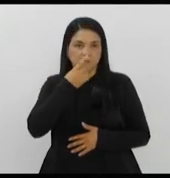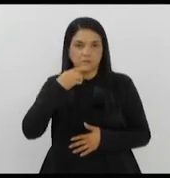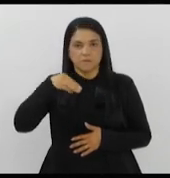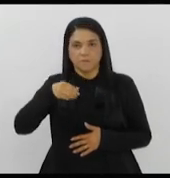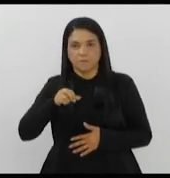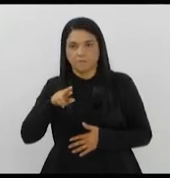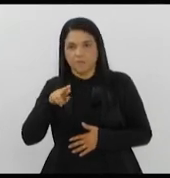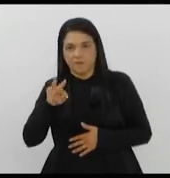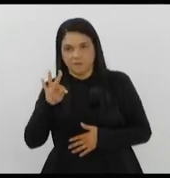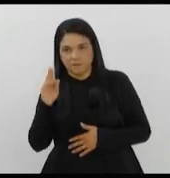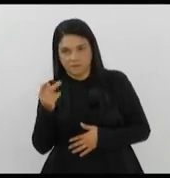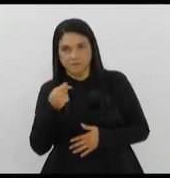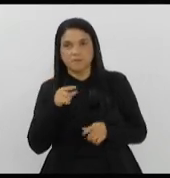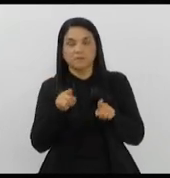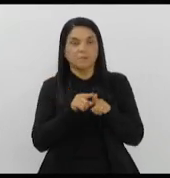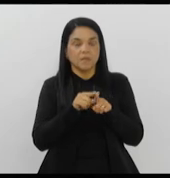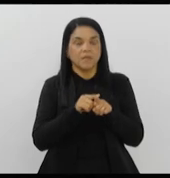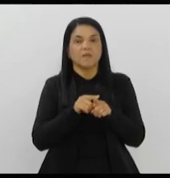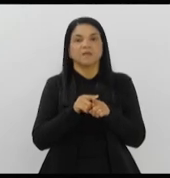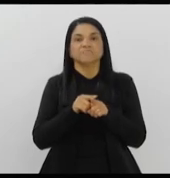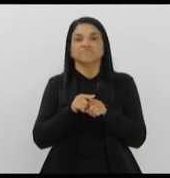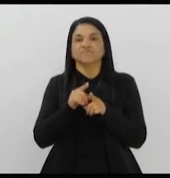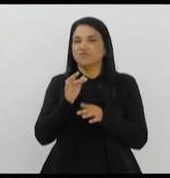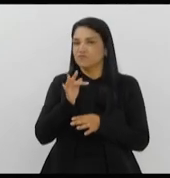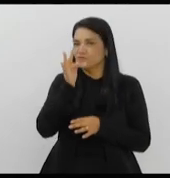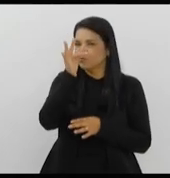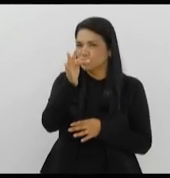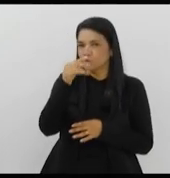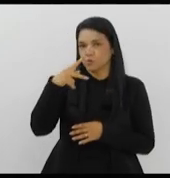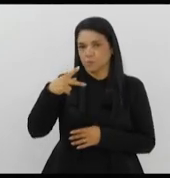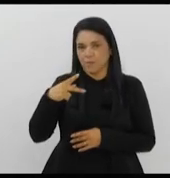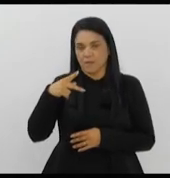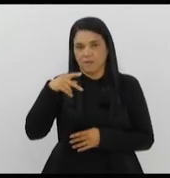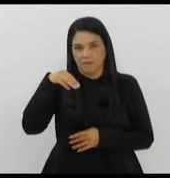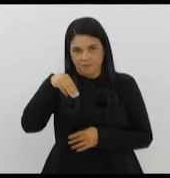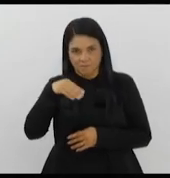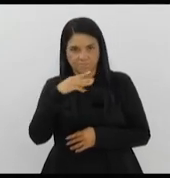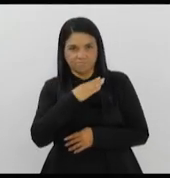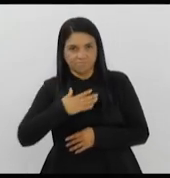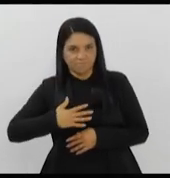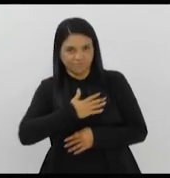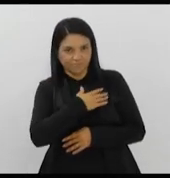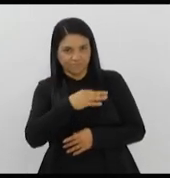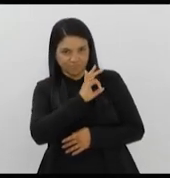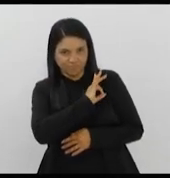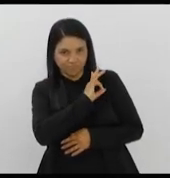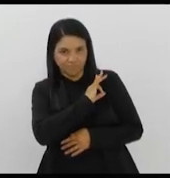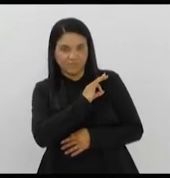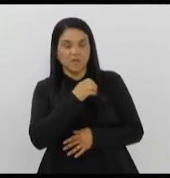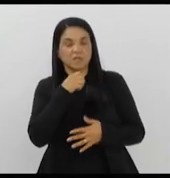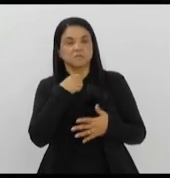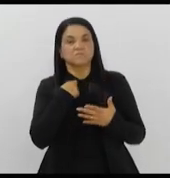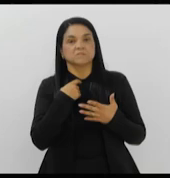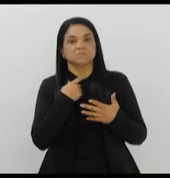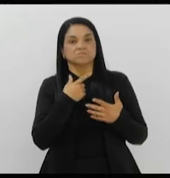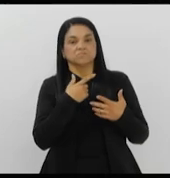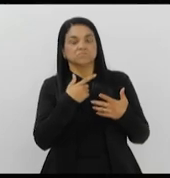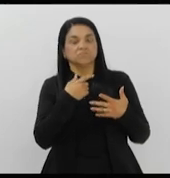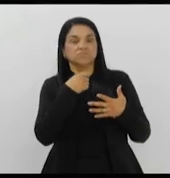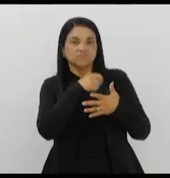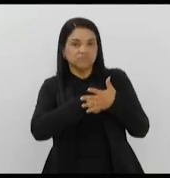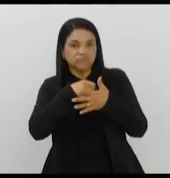PMs também que estão aqui, futuros, na briga justa, que vai ter talvez um desenlace nessa